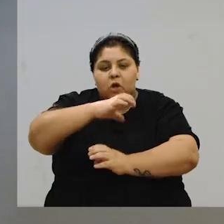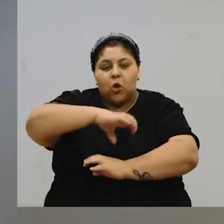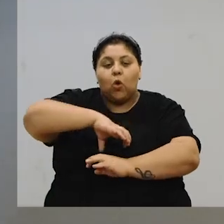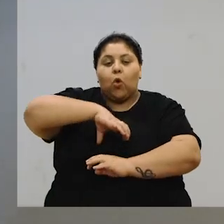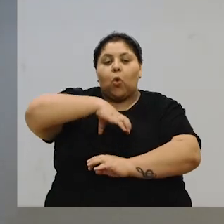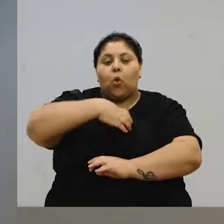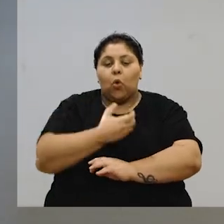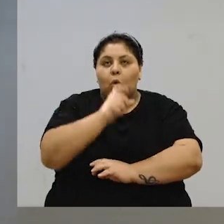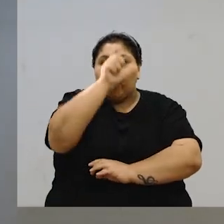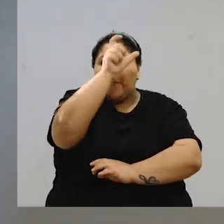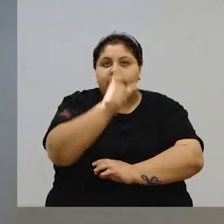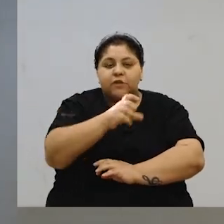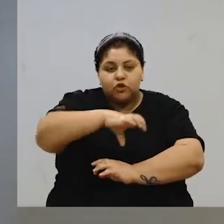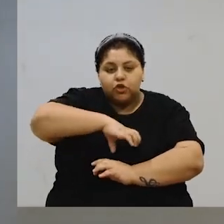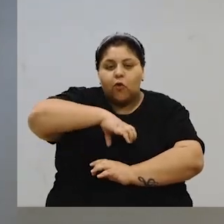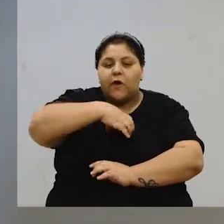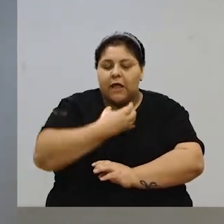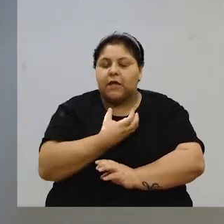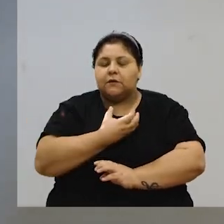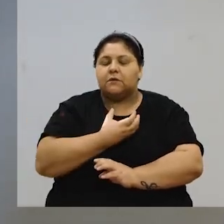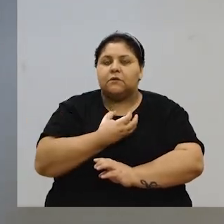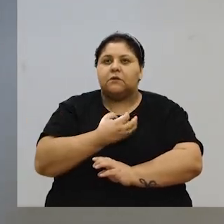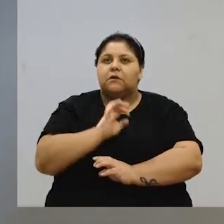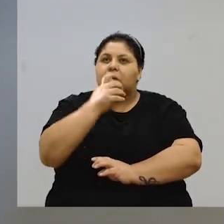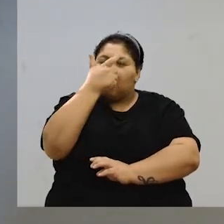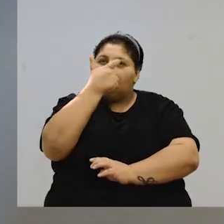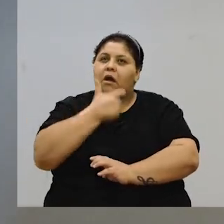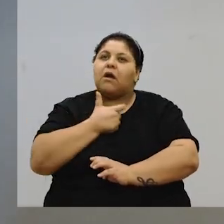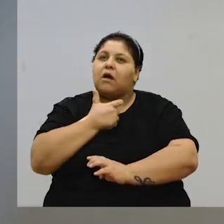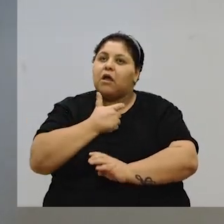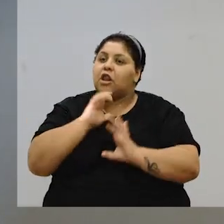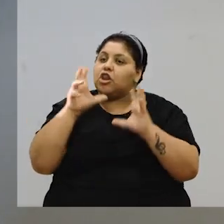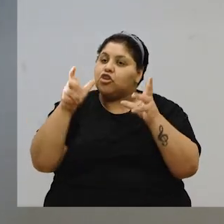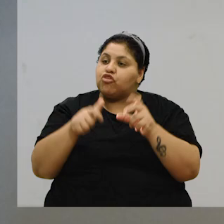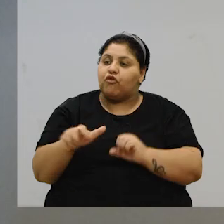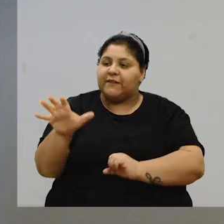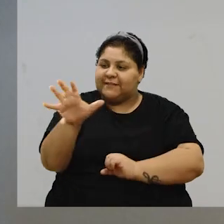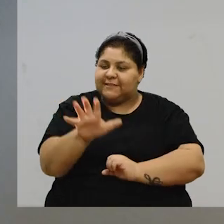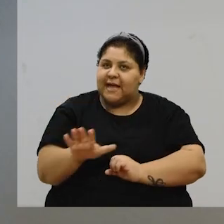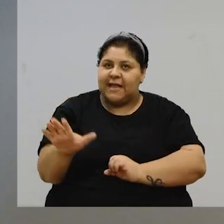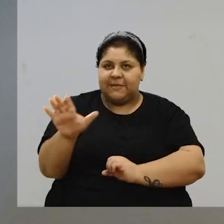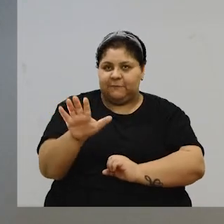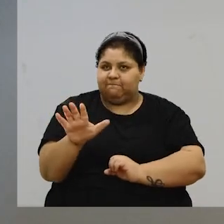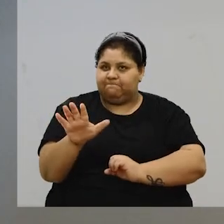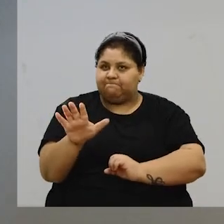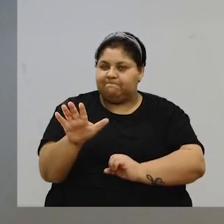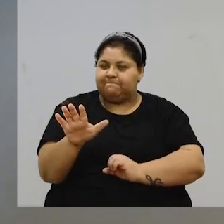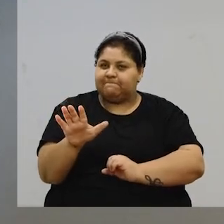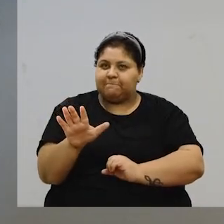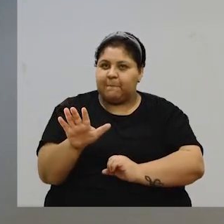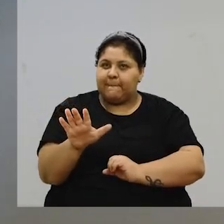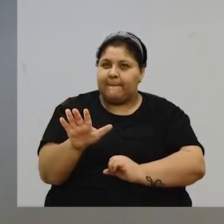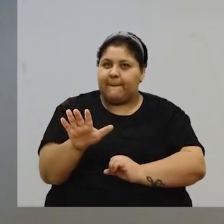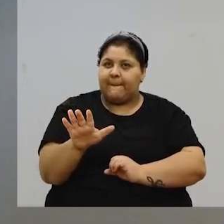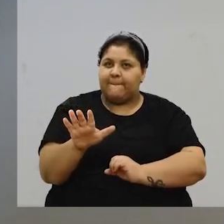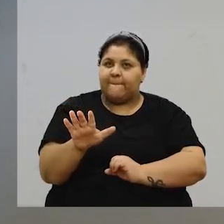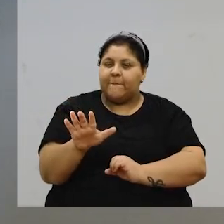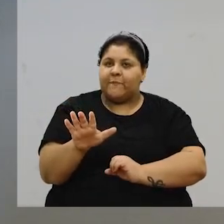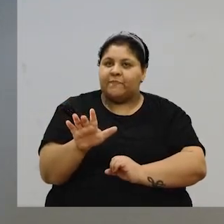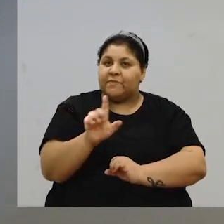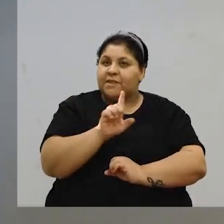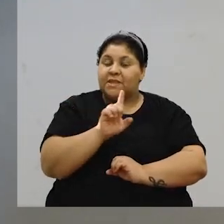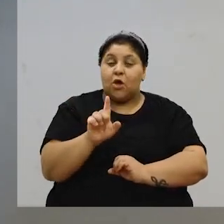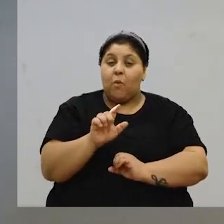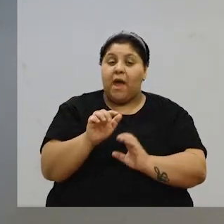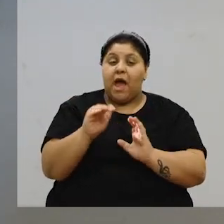empreendedores, né, corajosos, né, pessoas corajosas, e eu acho que estão em todas as áreas, né? E